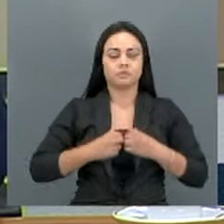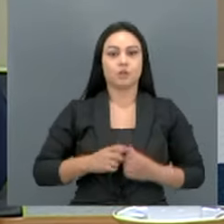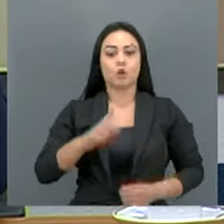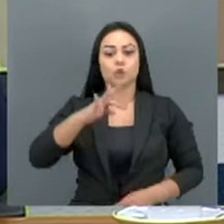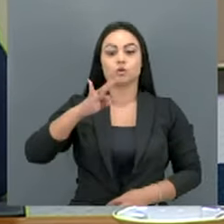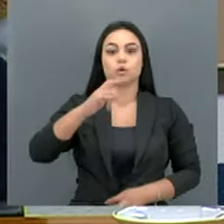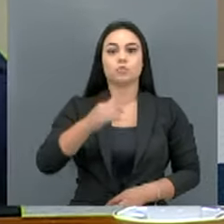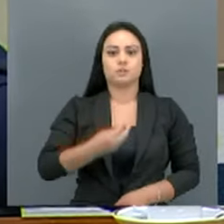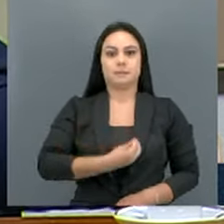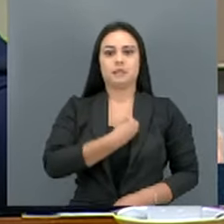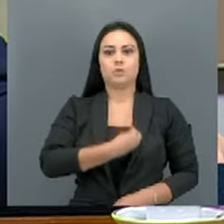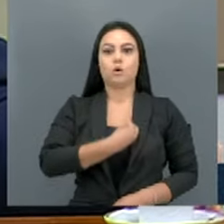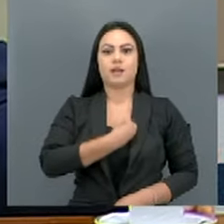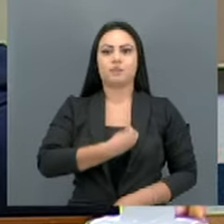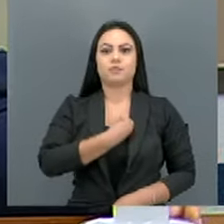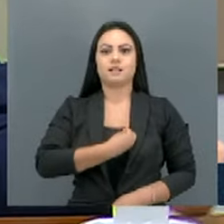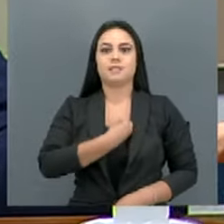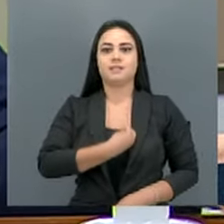presentes aqui,